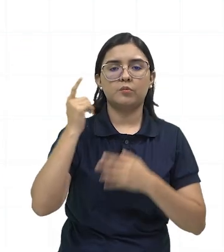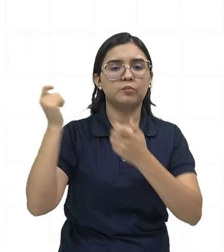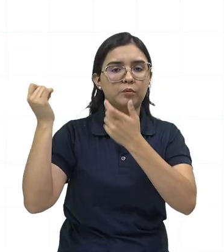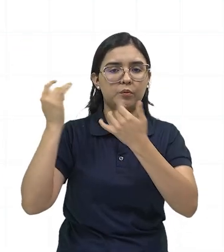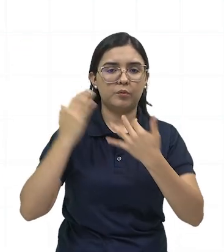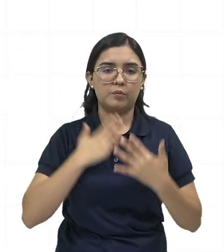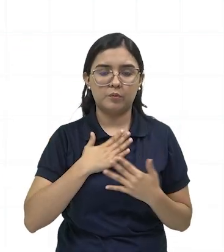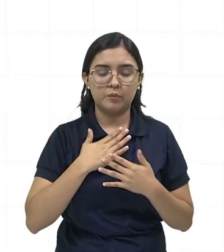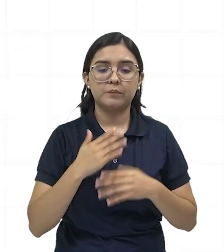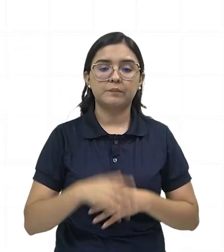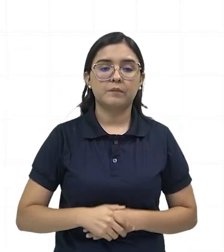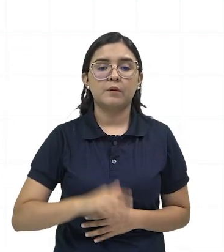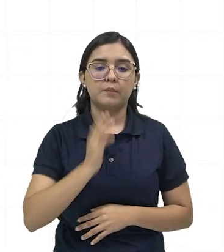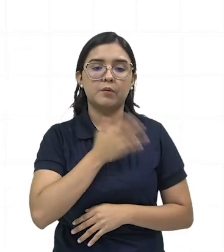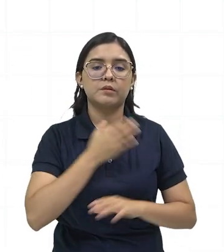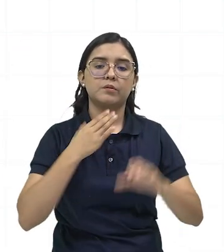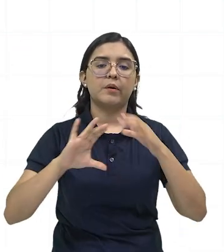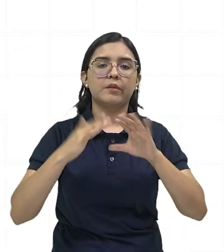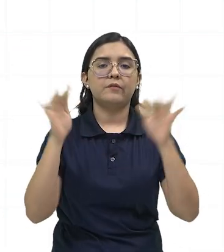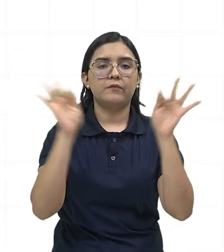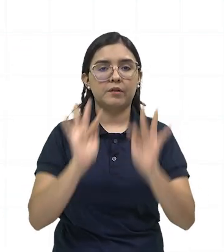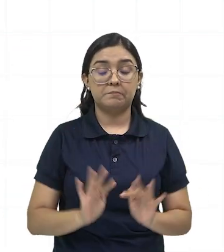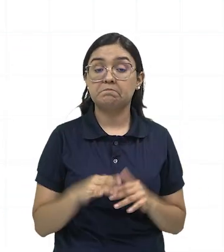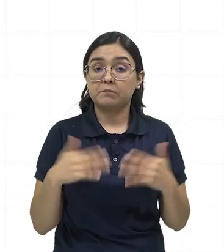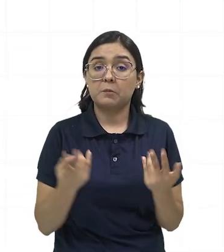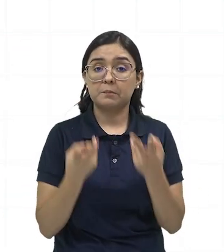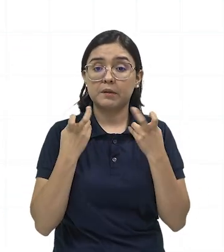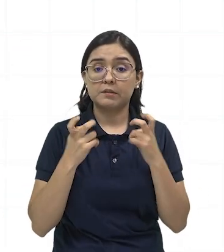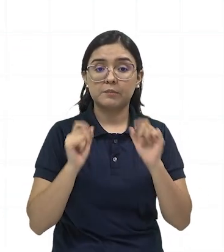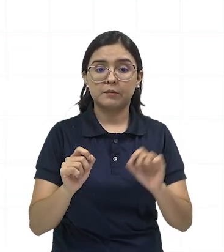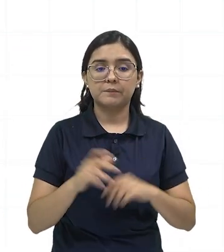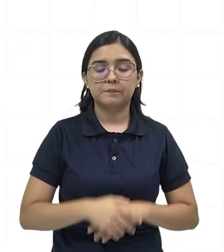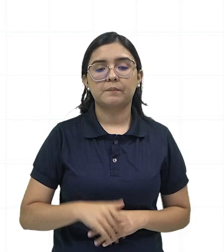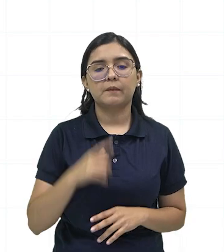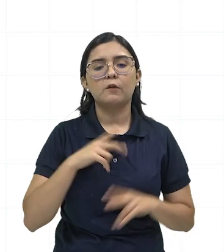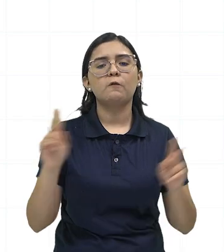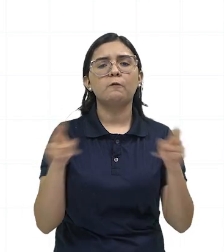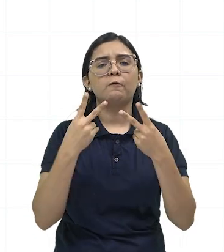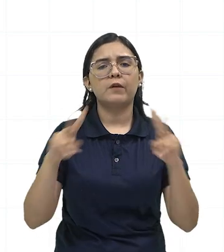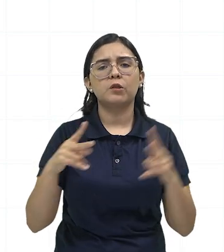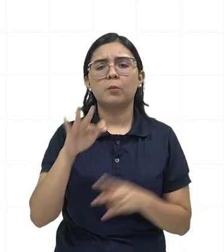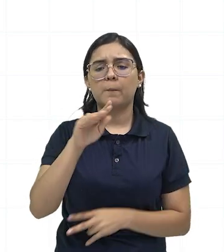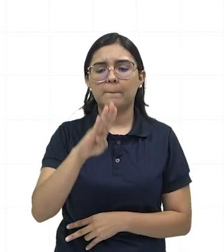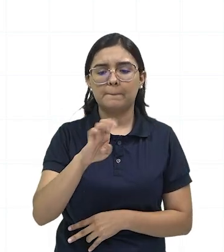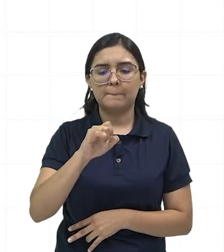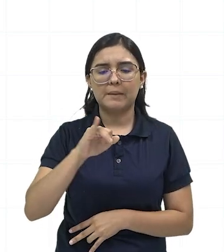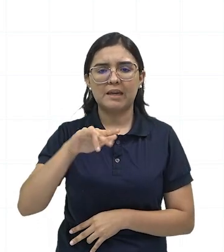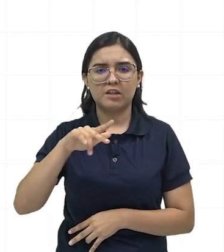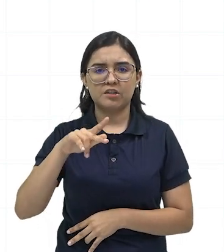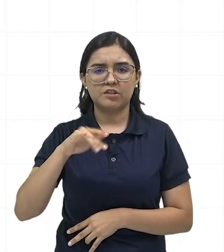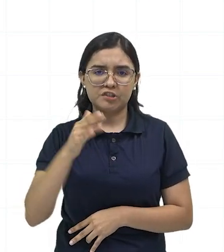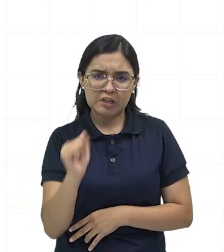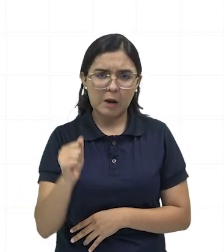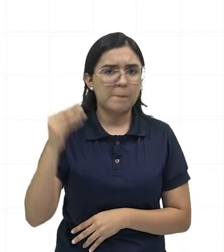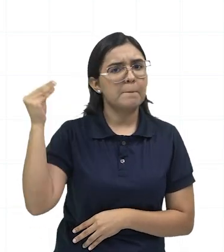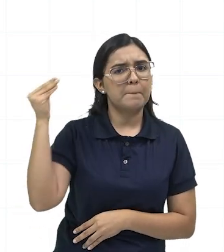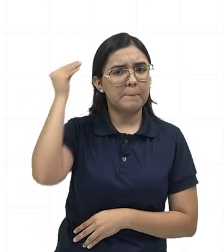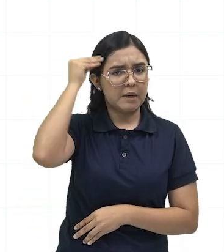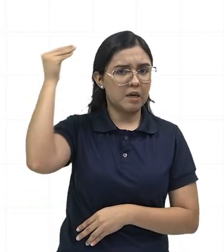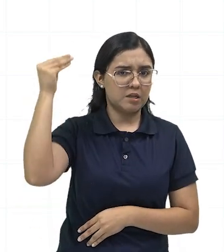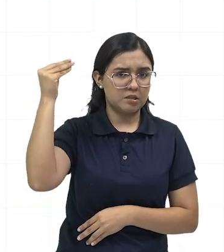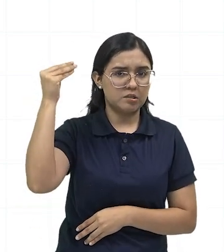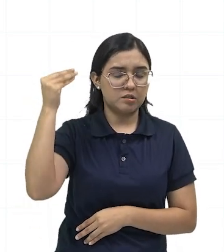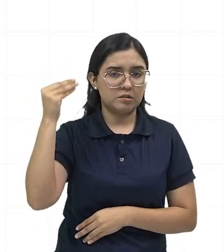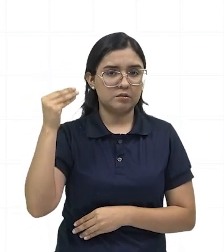meu coração canta feliz. Então, observe que ele está falando do vento. O vento beija meus cabelos. O vento, por